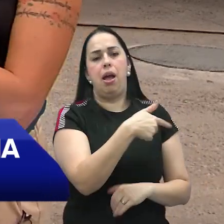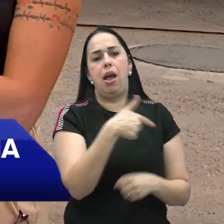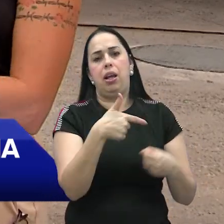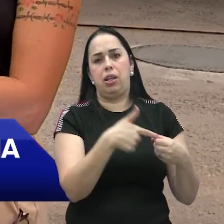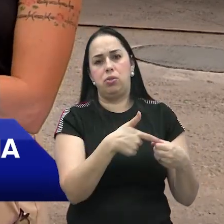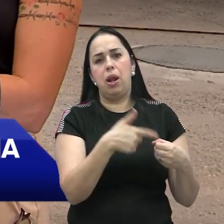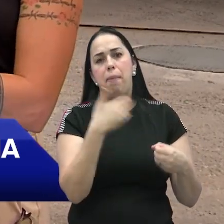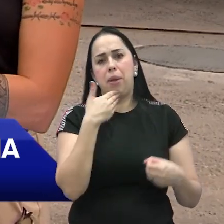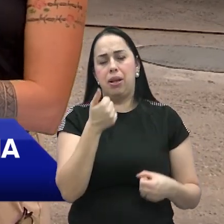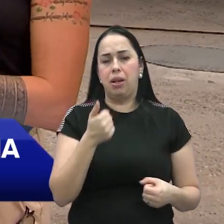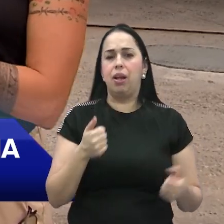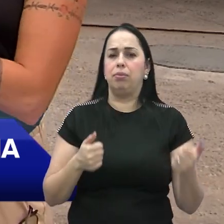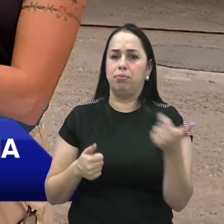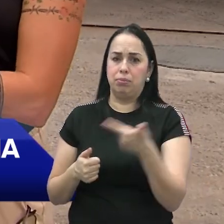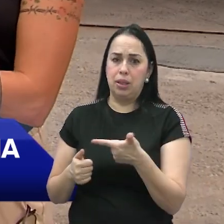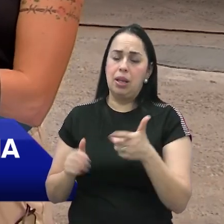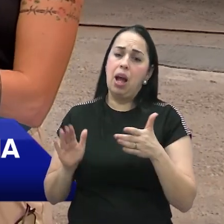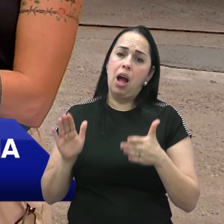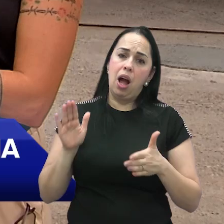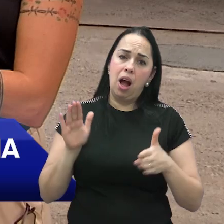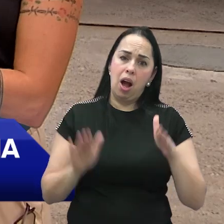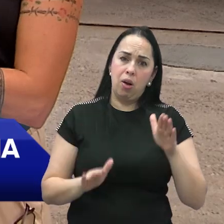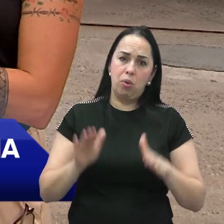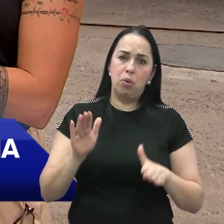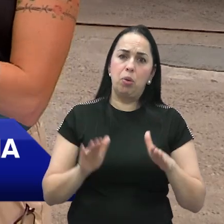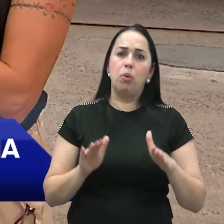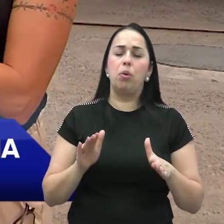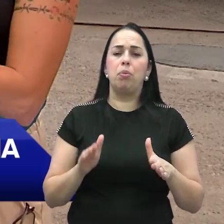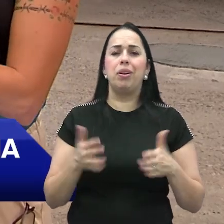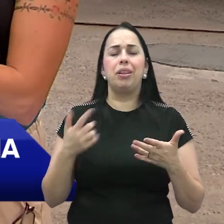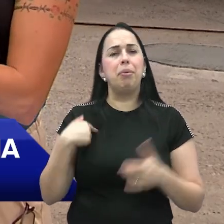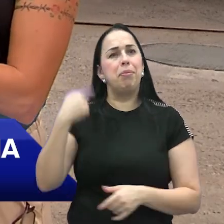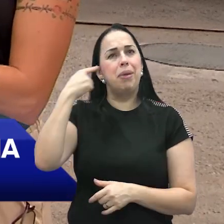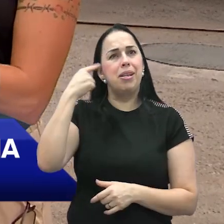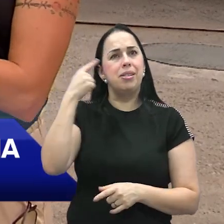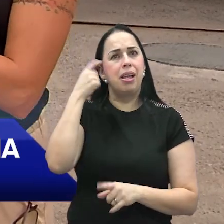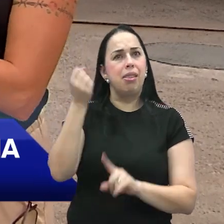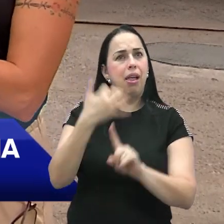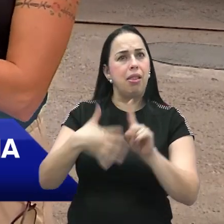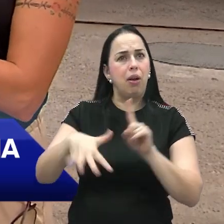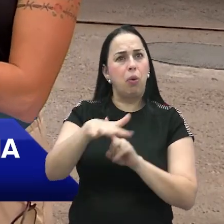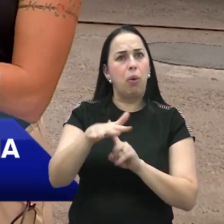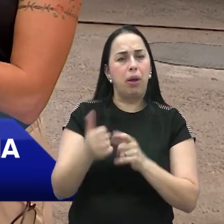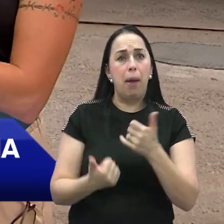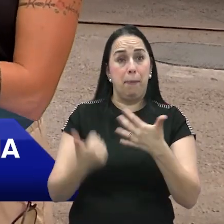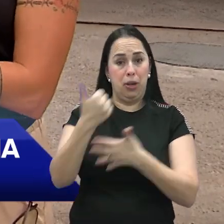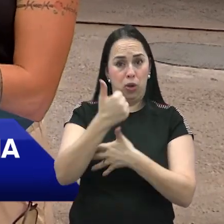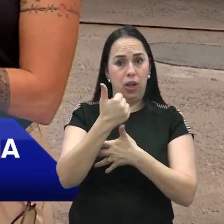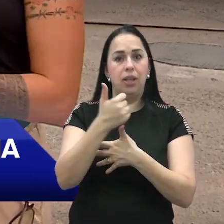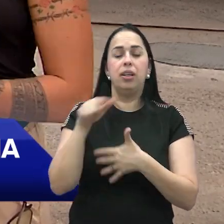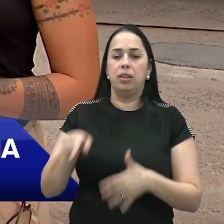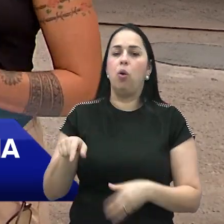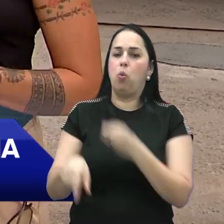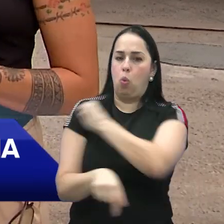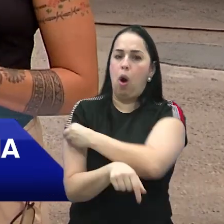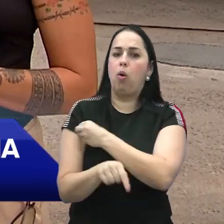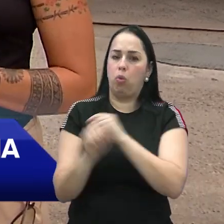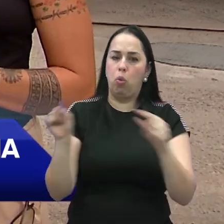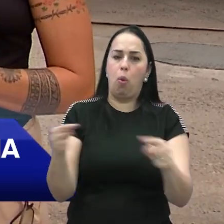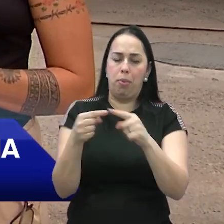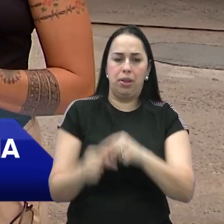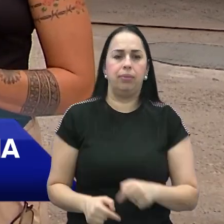melhor abastecer com gasolina. Já os que preferem colocar a questão ambiental em primeiro plano, o álcool é sempre a melhor